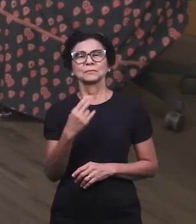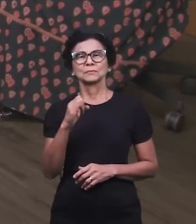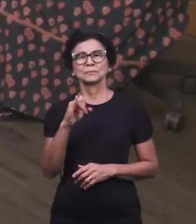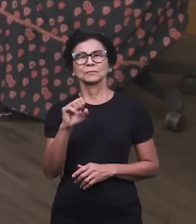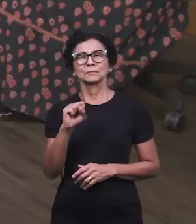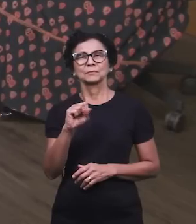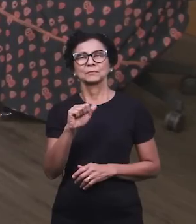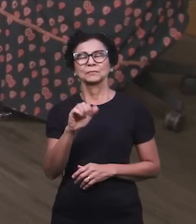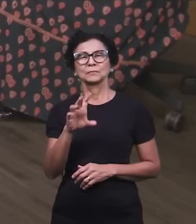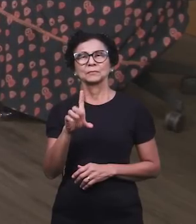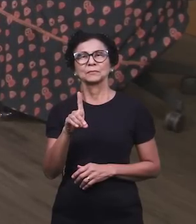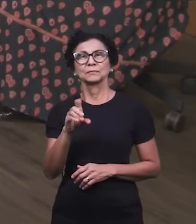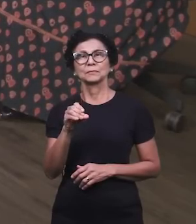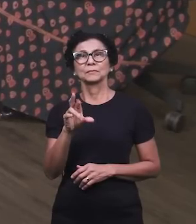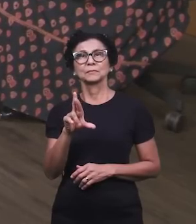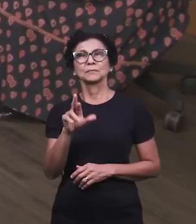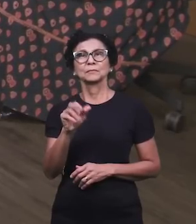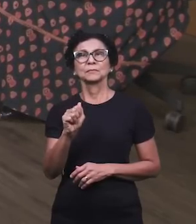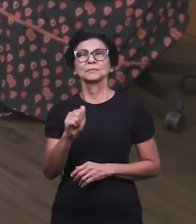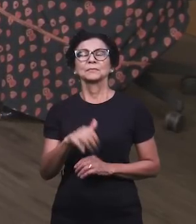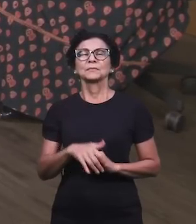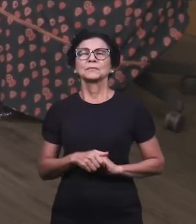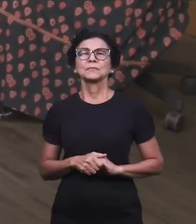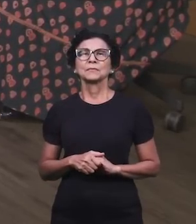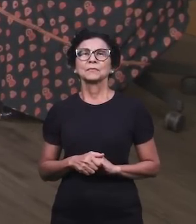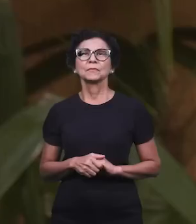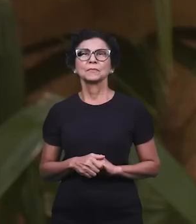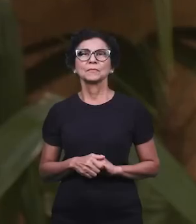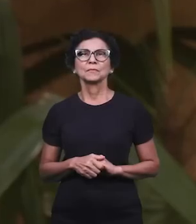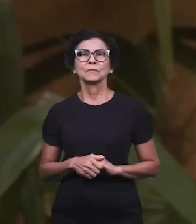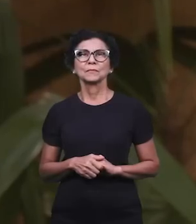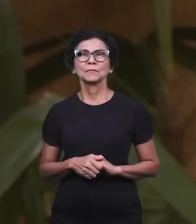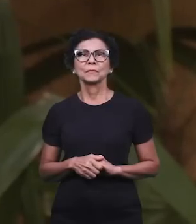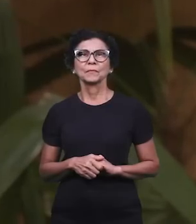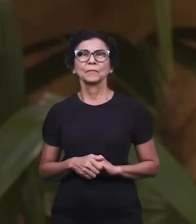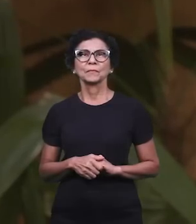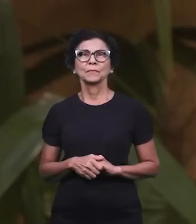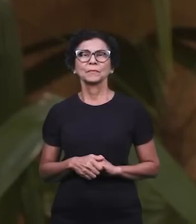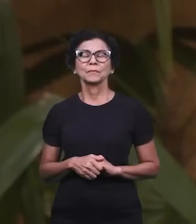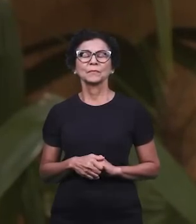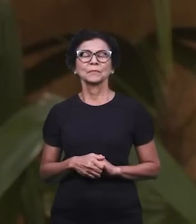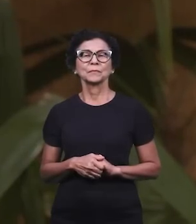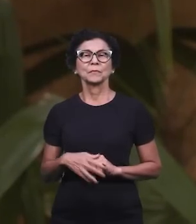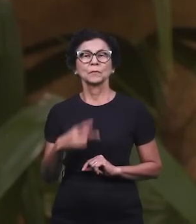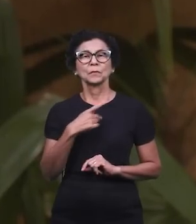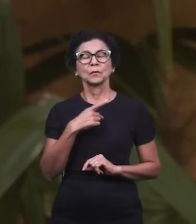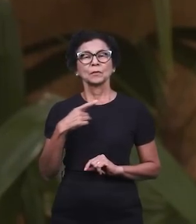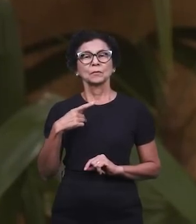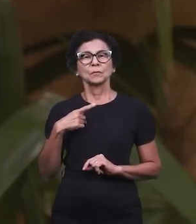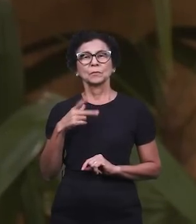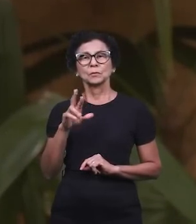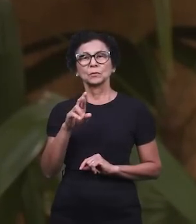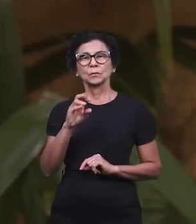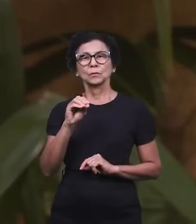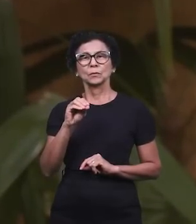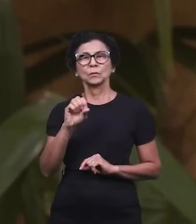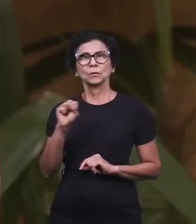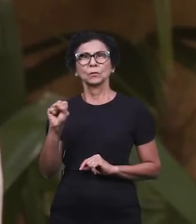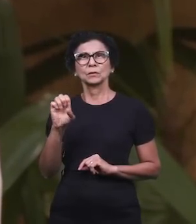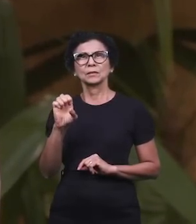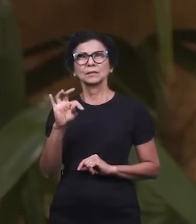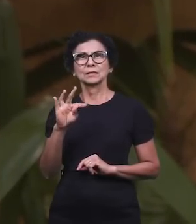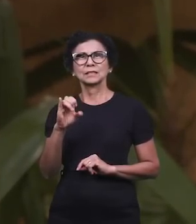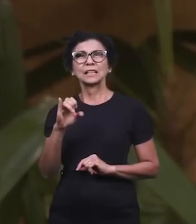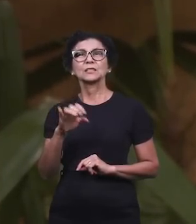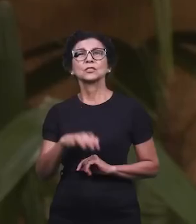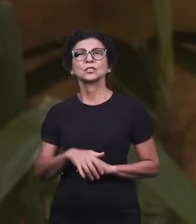chamo Isadora. Eu estou junto com o Ministério do Pastor Eduardo Rosetti na Igreja de Maria Ortiz 1. E a minha pergunta... Maria